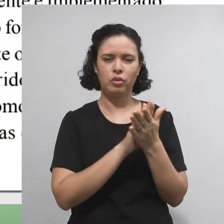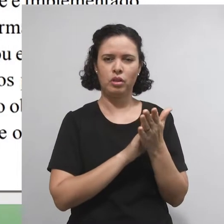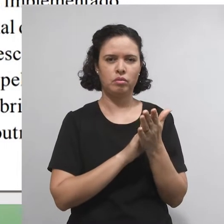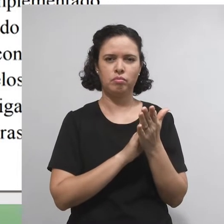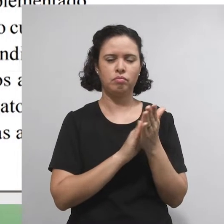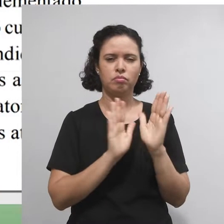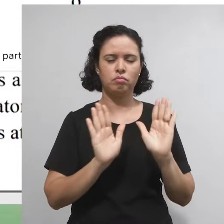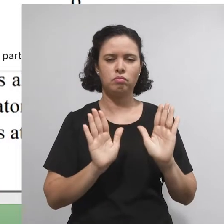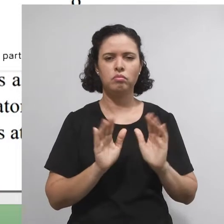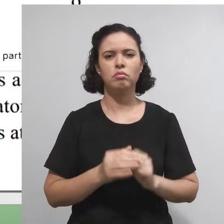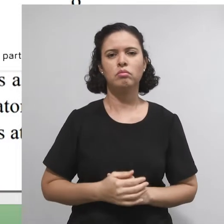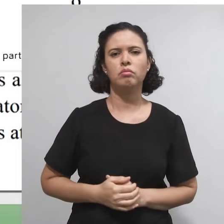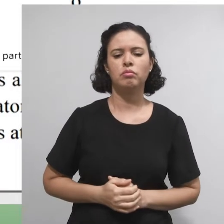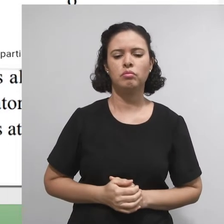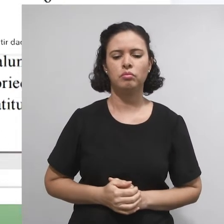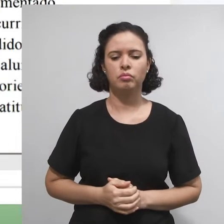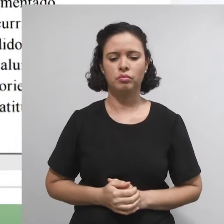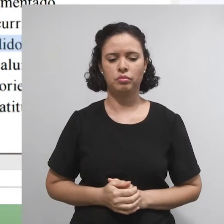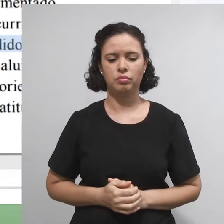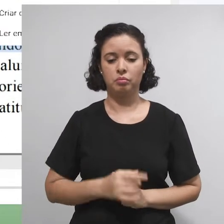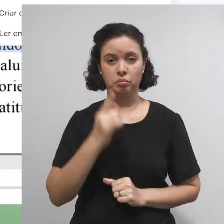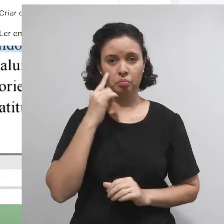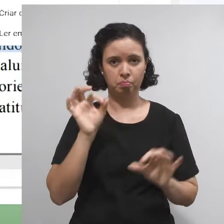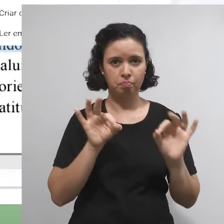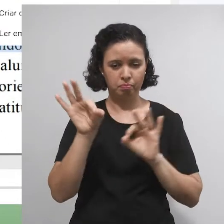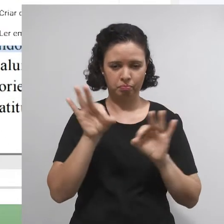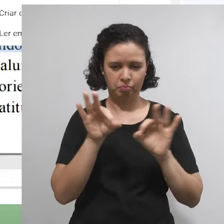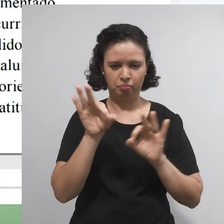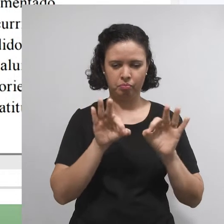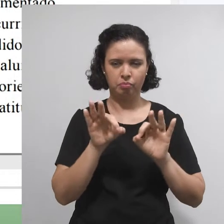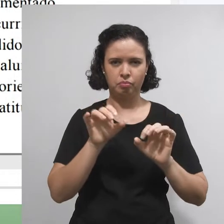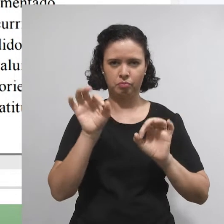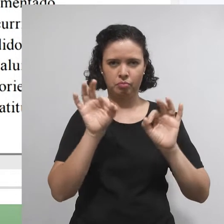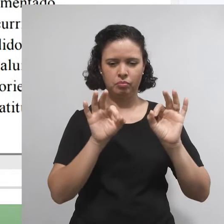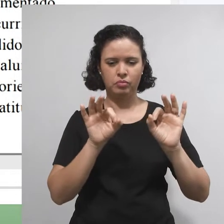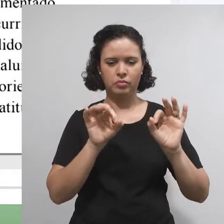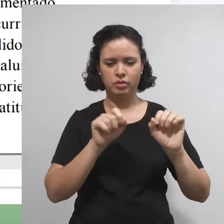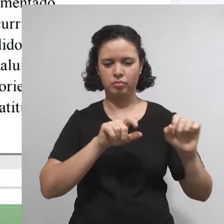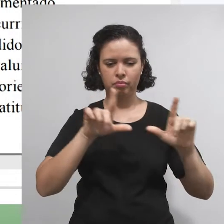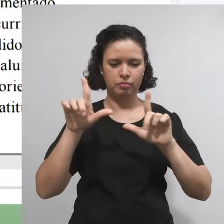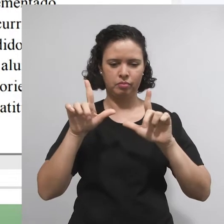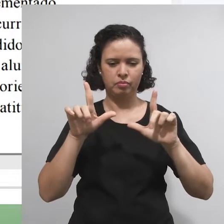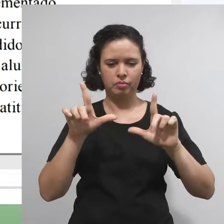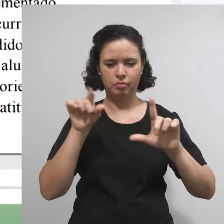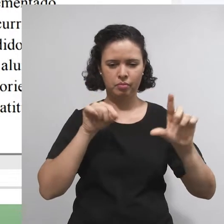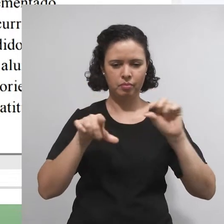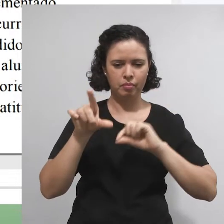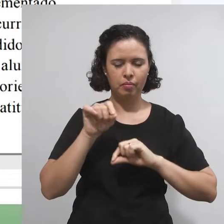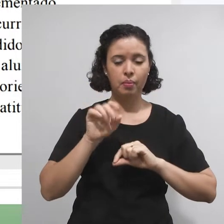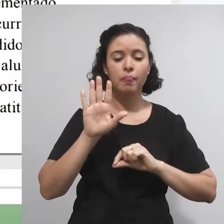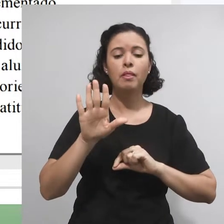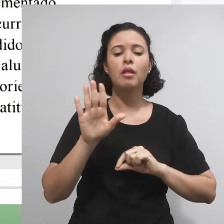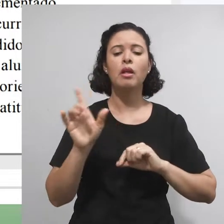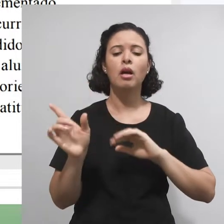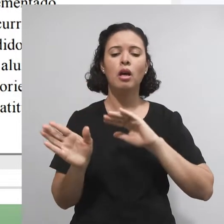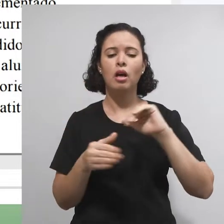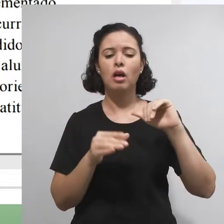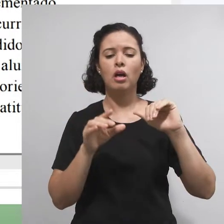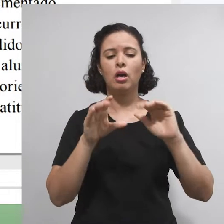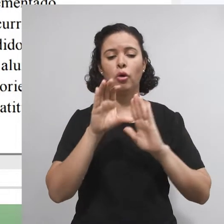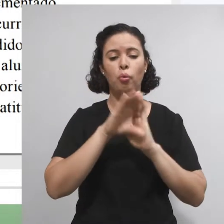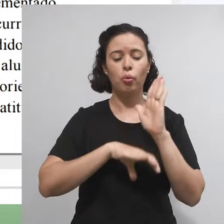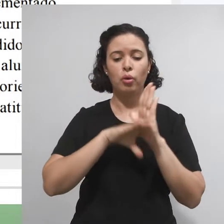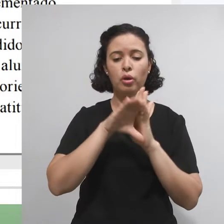ensinam. Deixa eu só reduzir aqui um pouquinho para a gente poder selecionar. É o currículo que não está previsto para